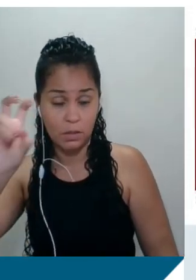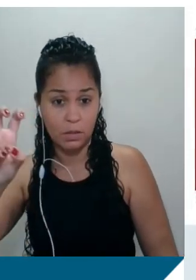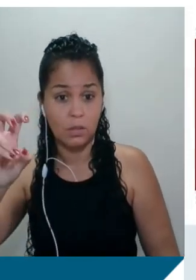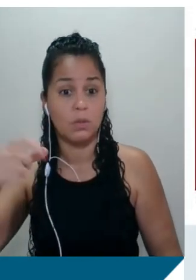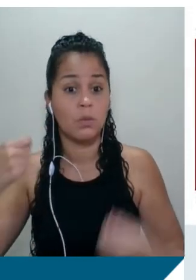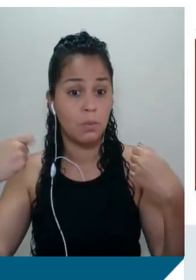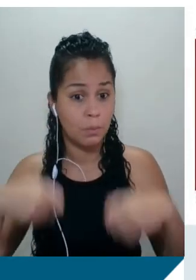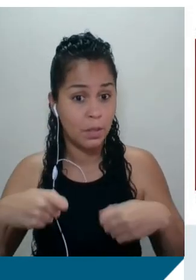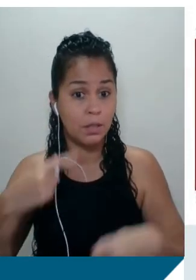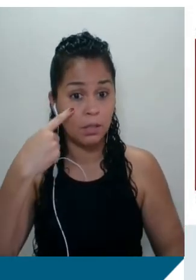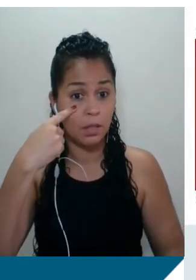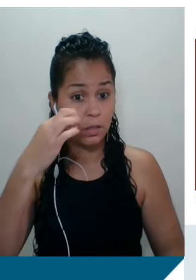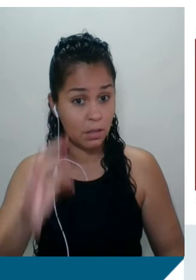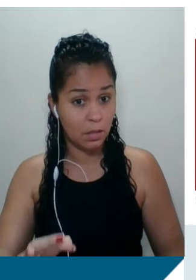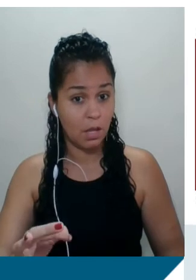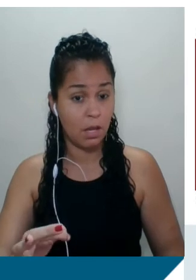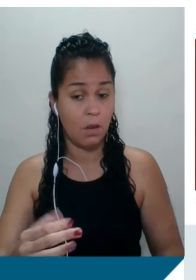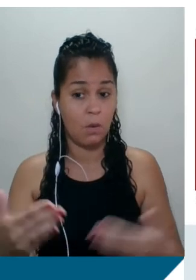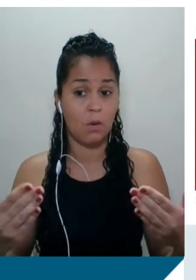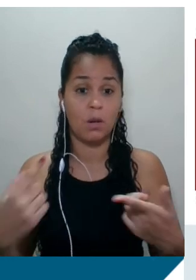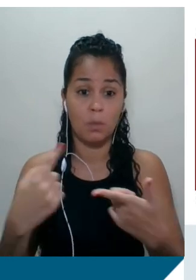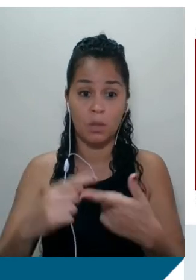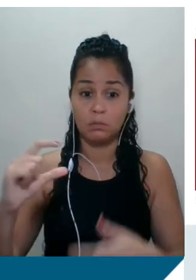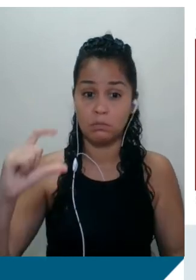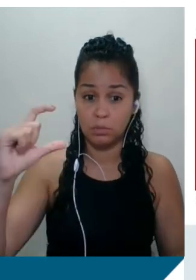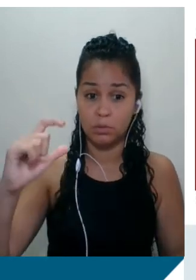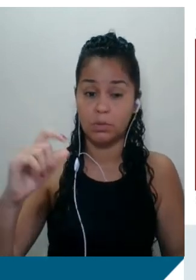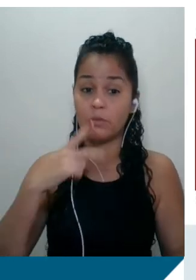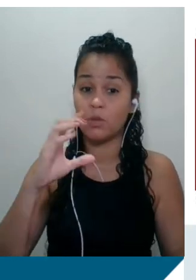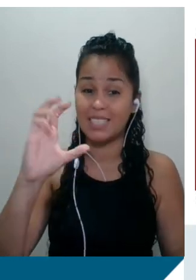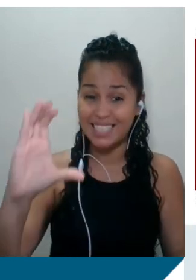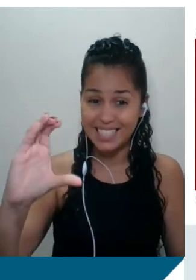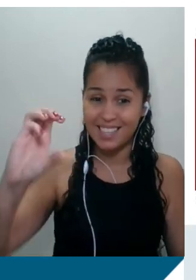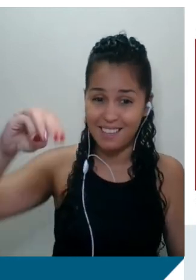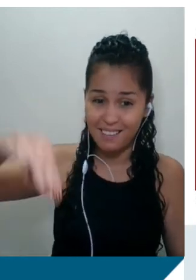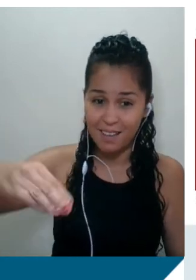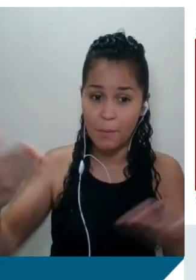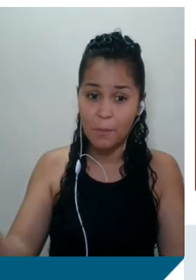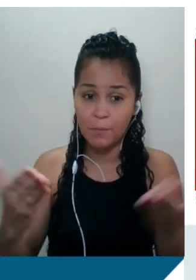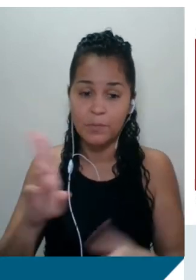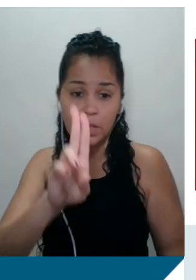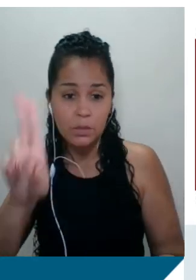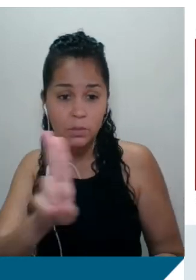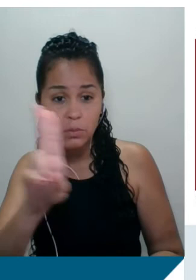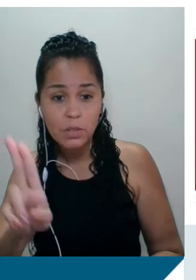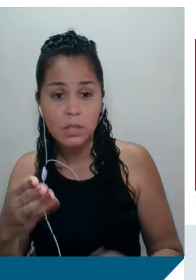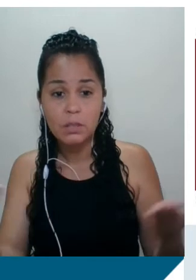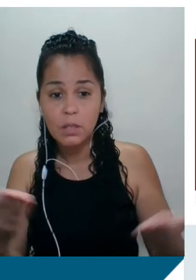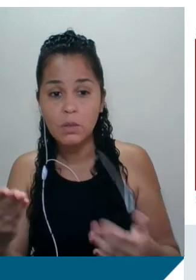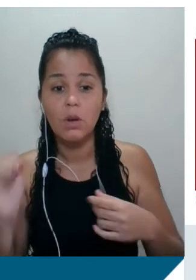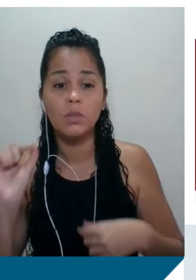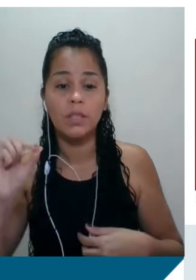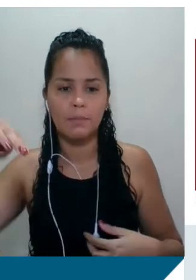0,05. Atenção aqui, tá? A espessura que ele nos dá é em centímetros e nós estamos trabalhando até